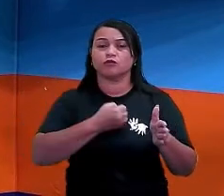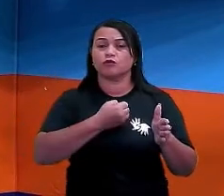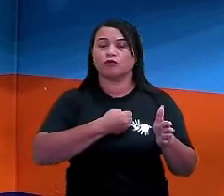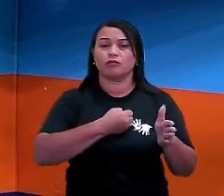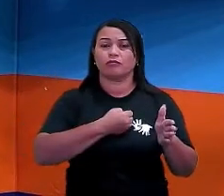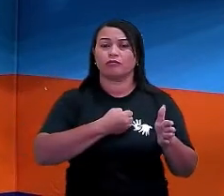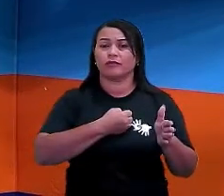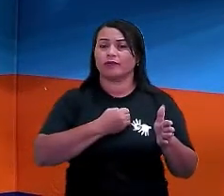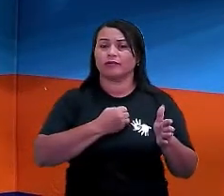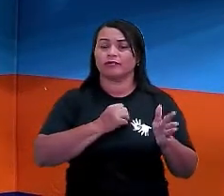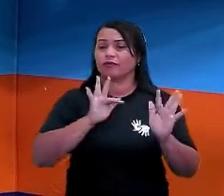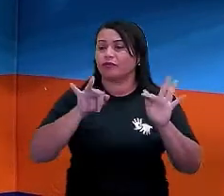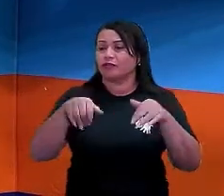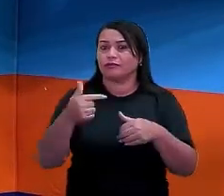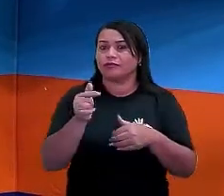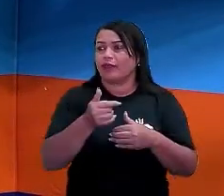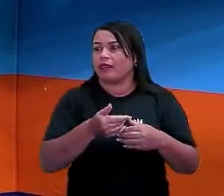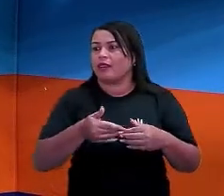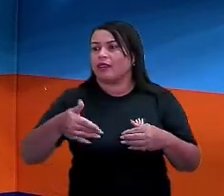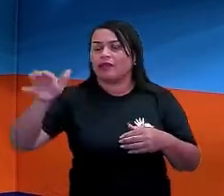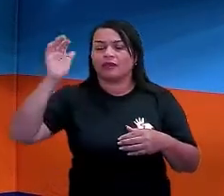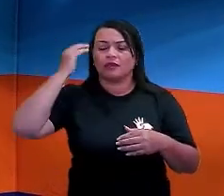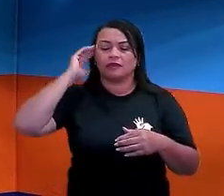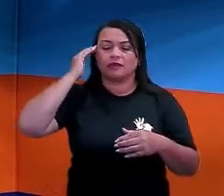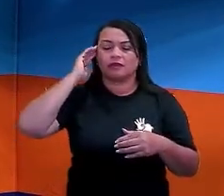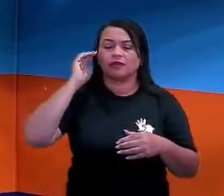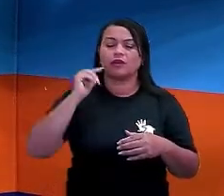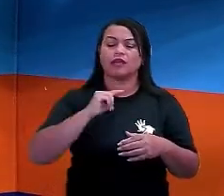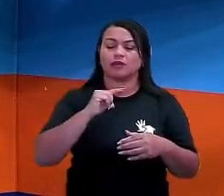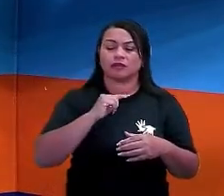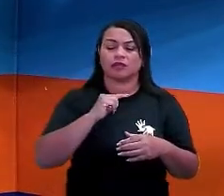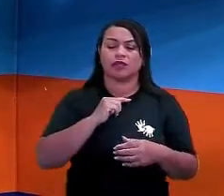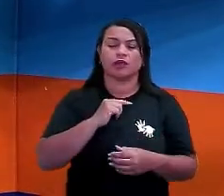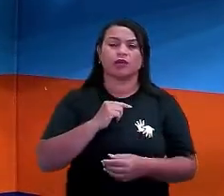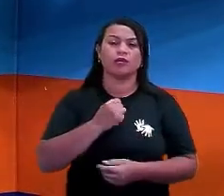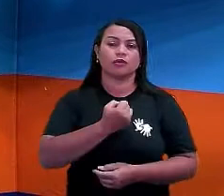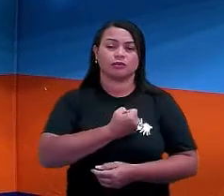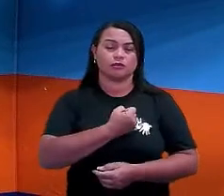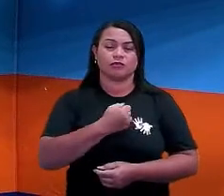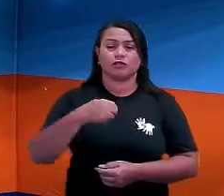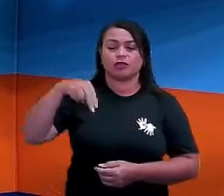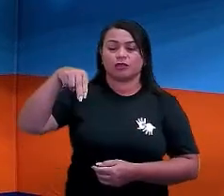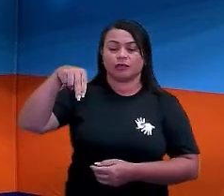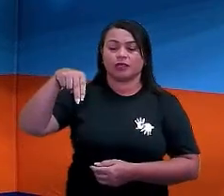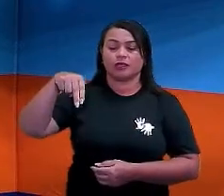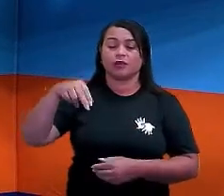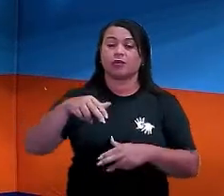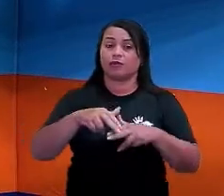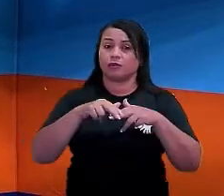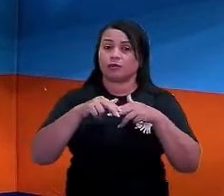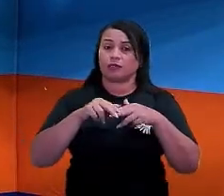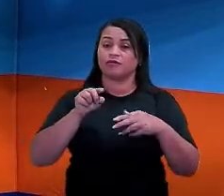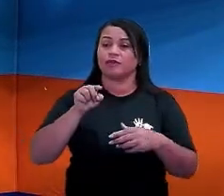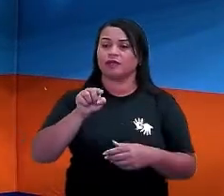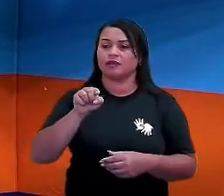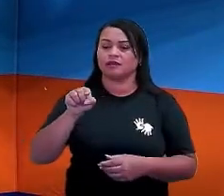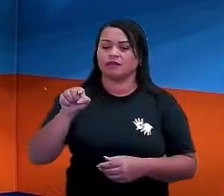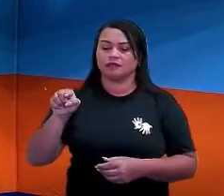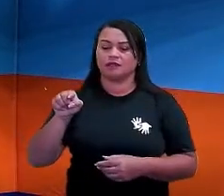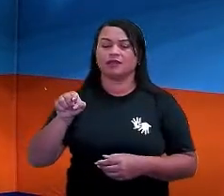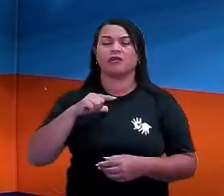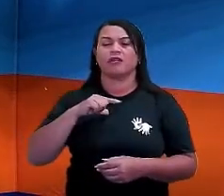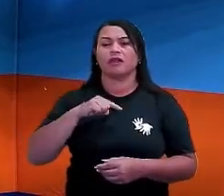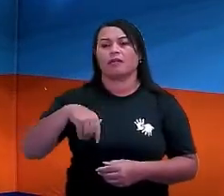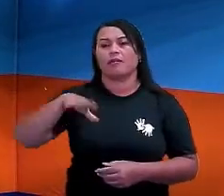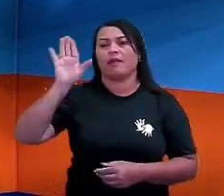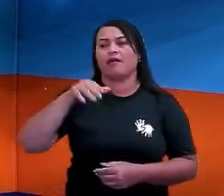o conjunto é infinito, né? E aí eu tenho uma sequência dos números naturais. Por isso a reticência, porque ainda vai surgir